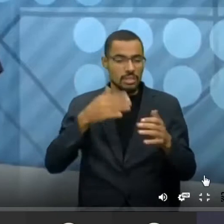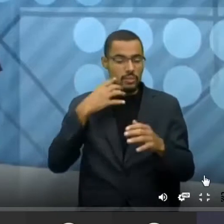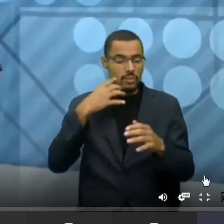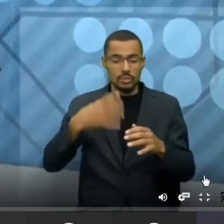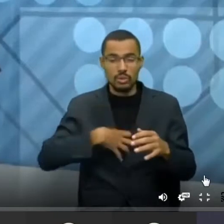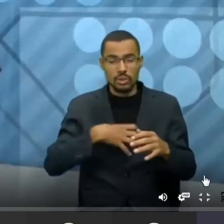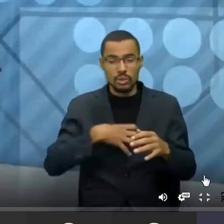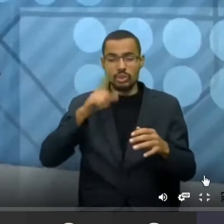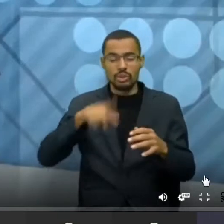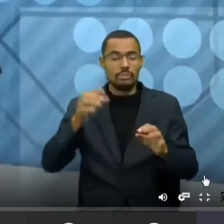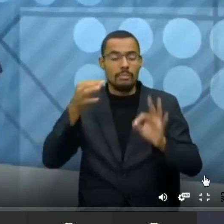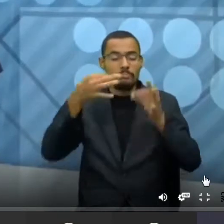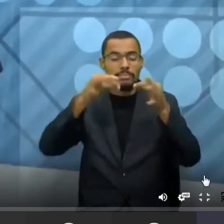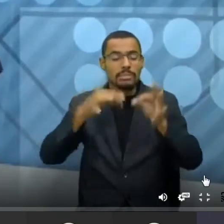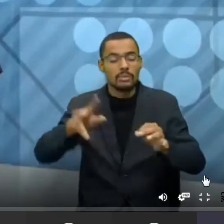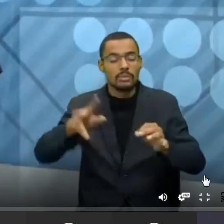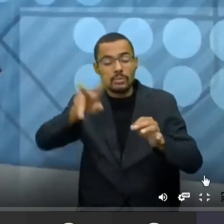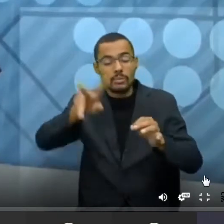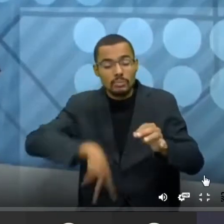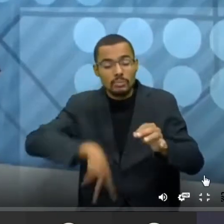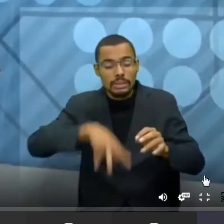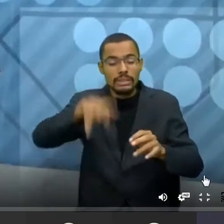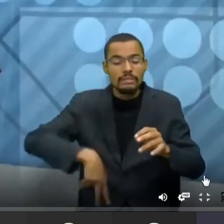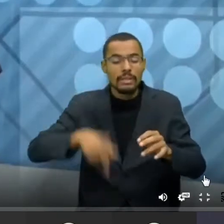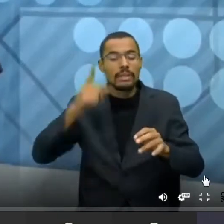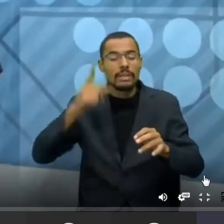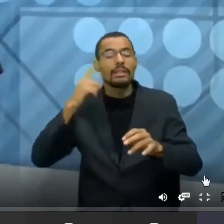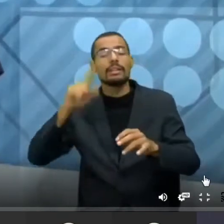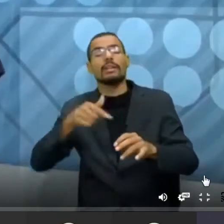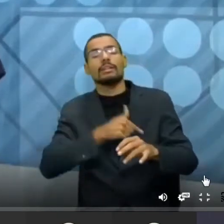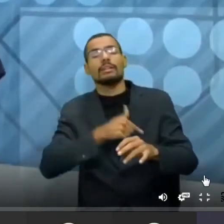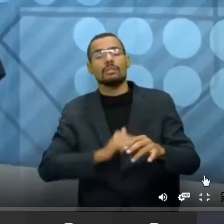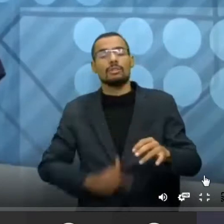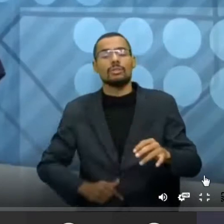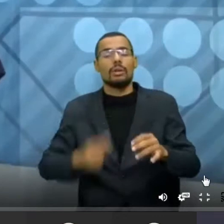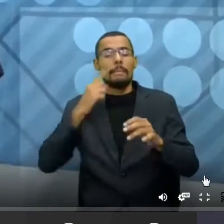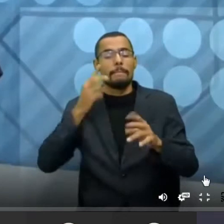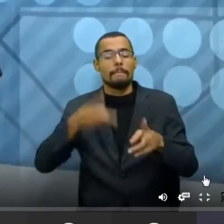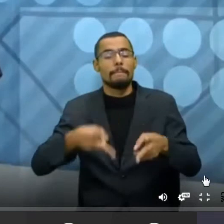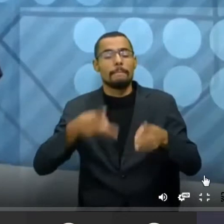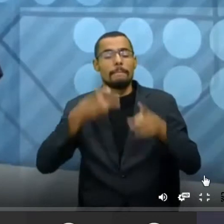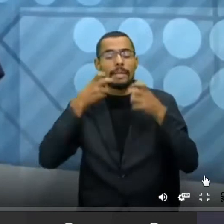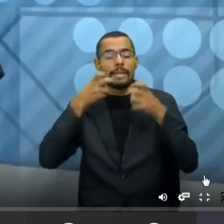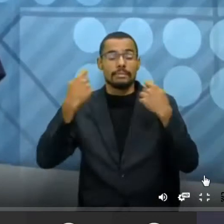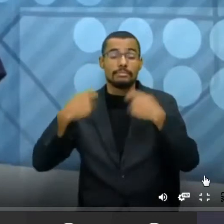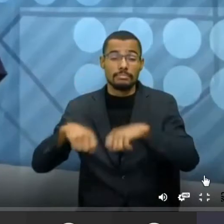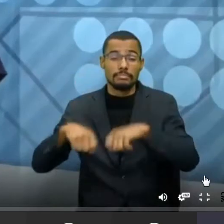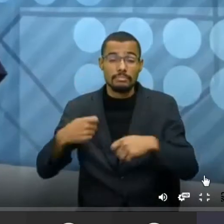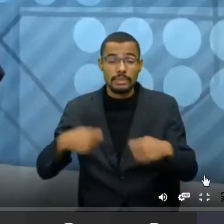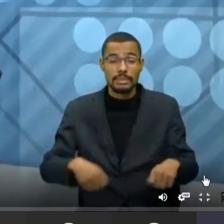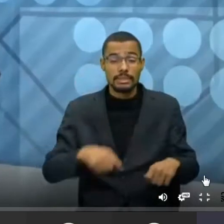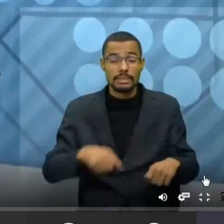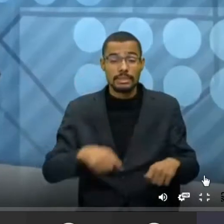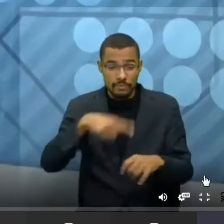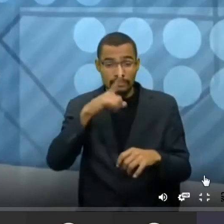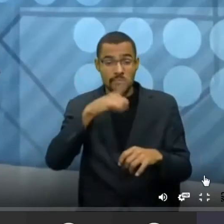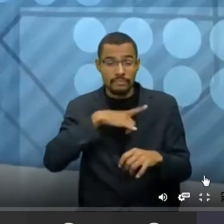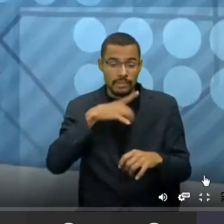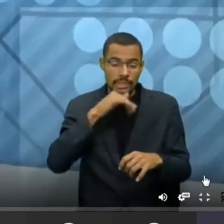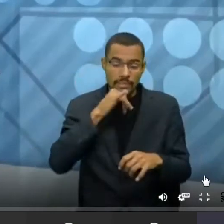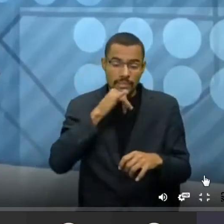gente consegue observar as estruturas, mas na lâmina de estômago, então, a gente tem que observar, se vocês tiverem